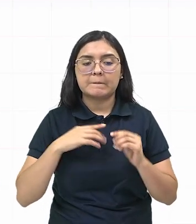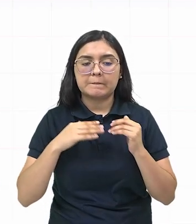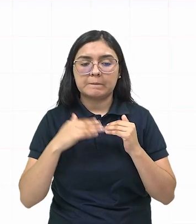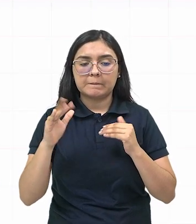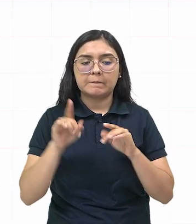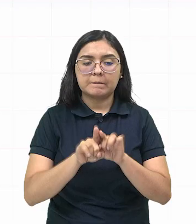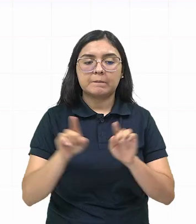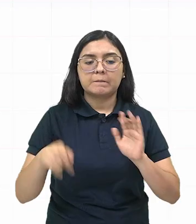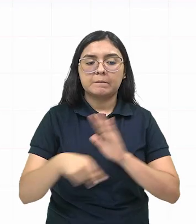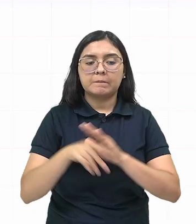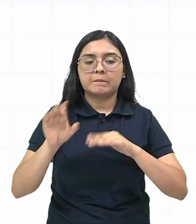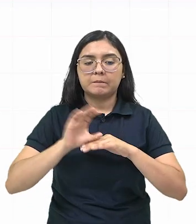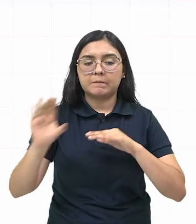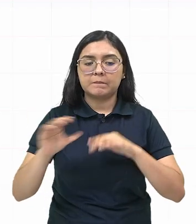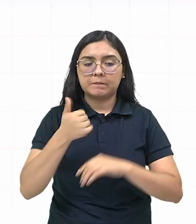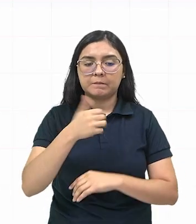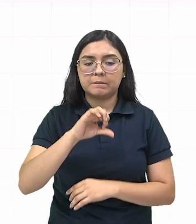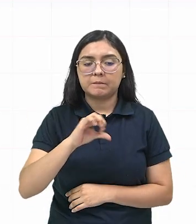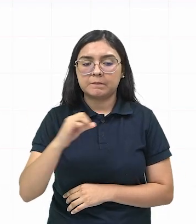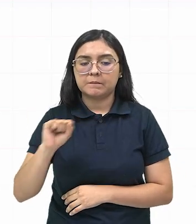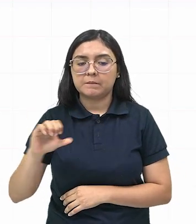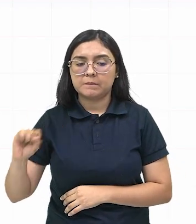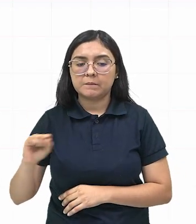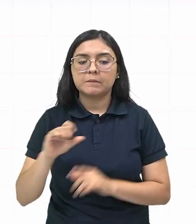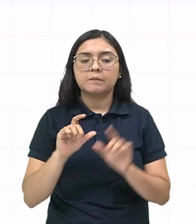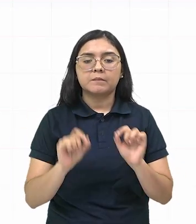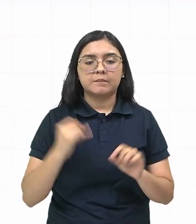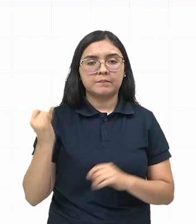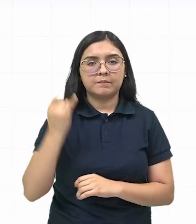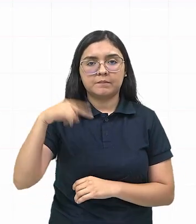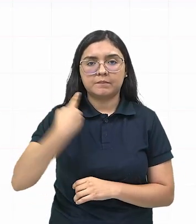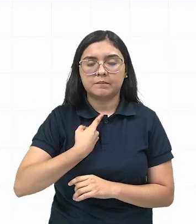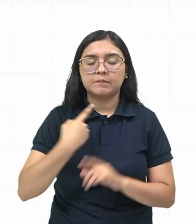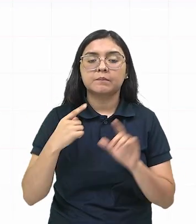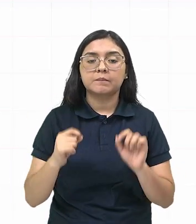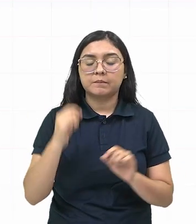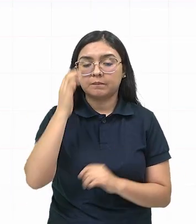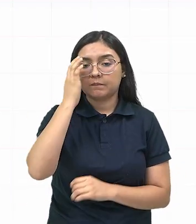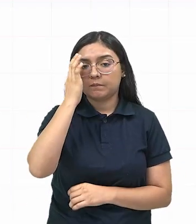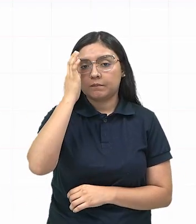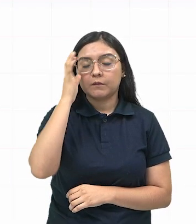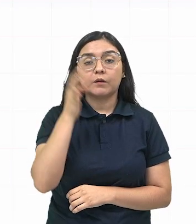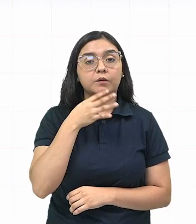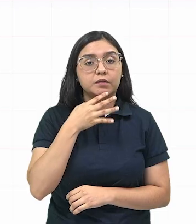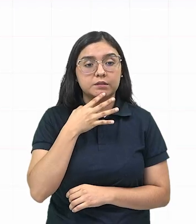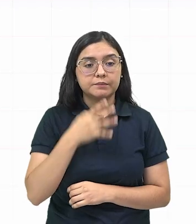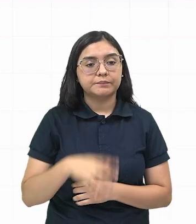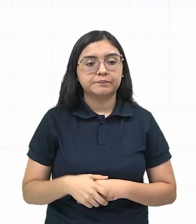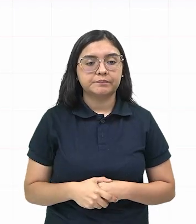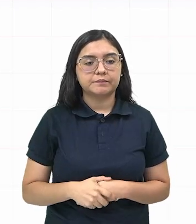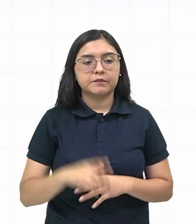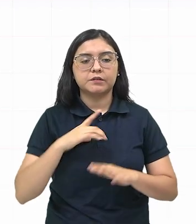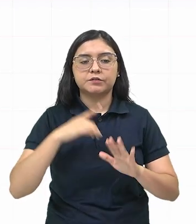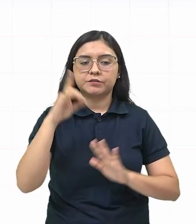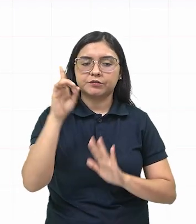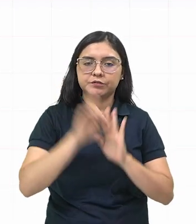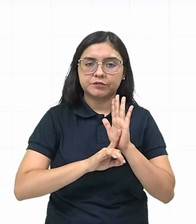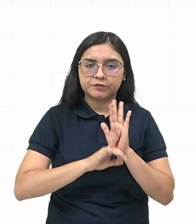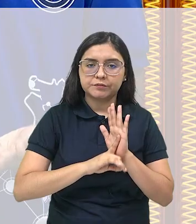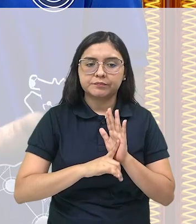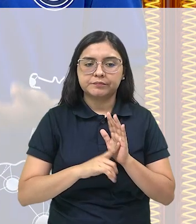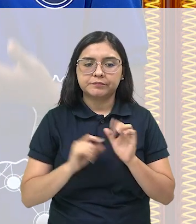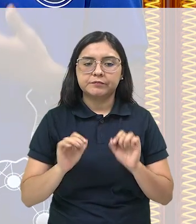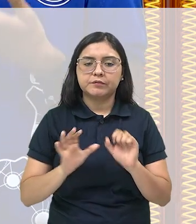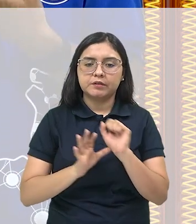com a Constituição de 1988, que é sempre importante a gente conhecer, né? Esses direitos foram ainda